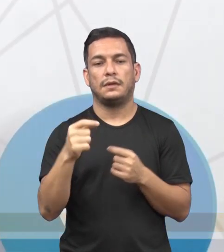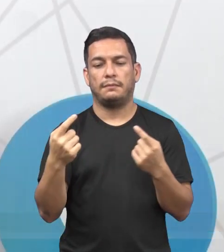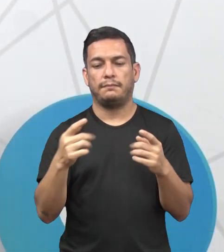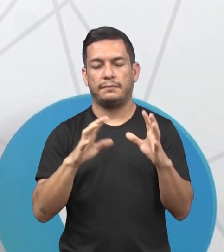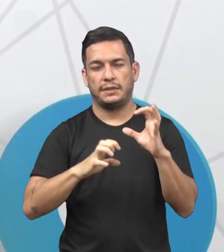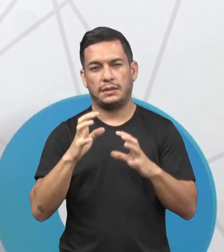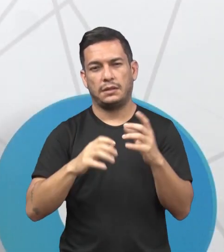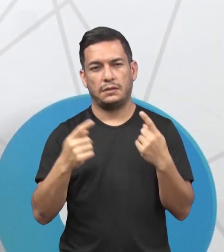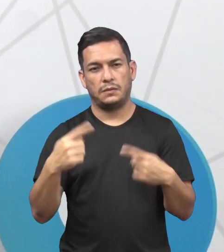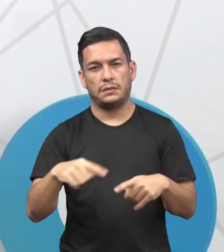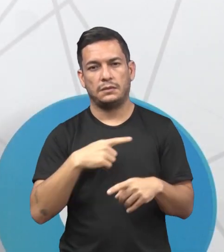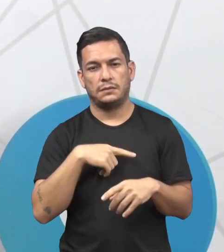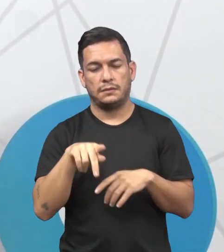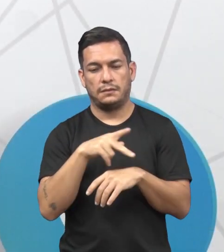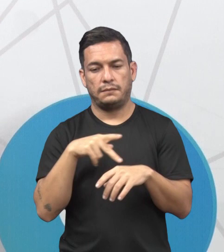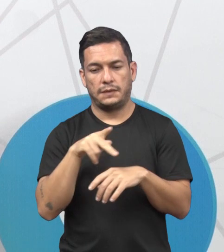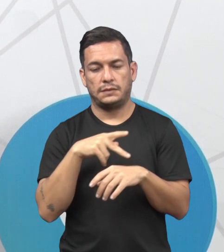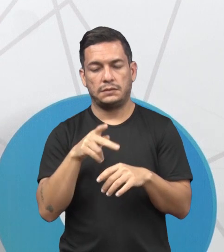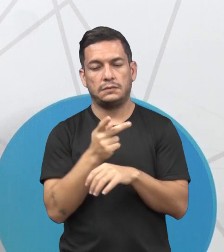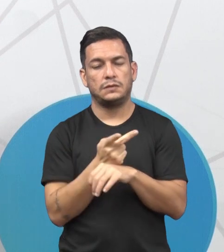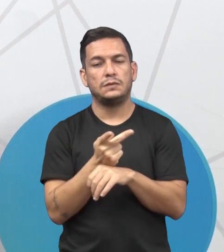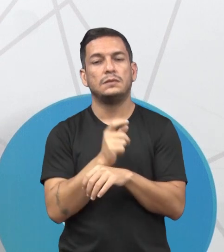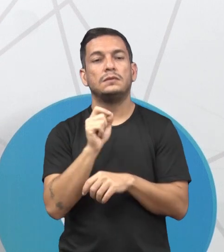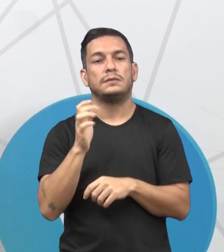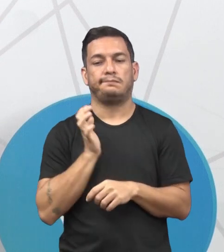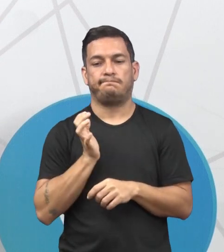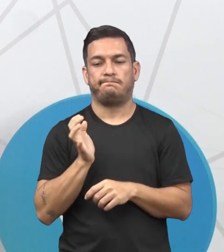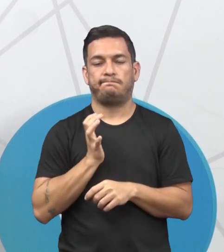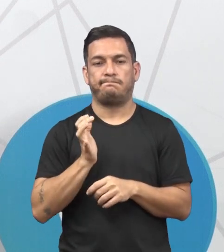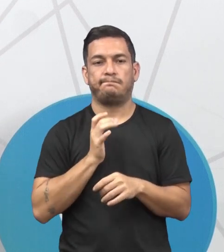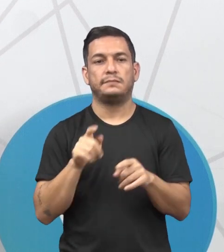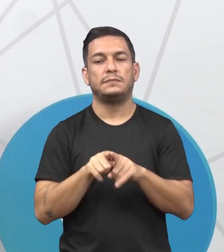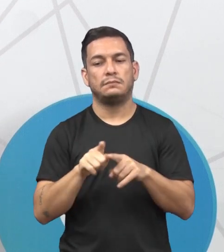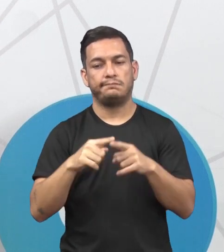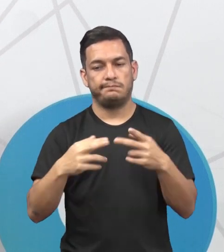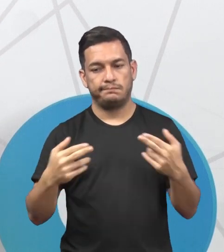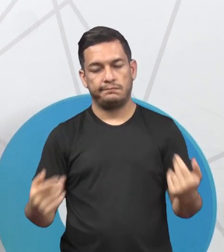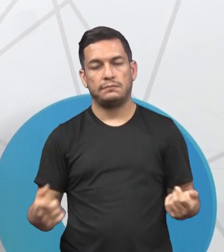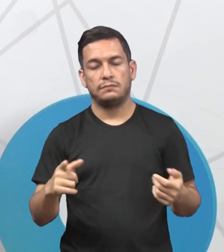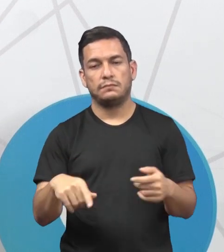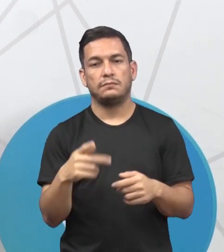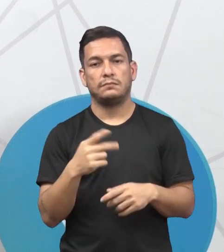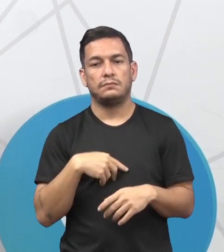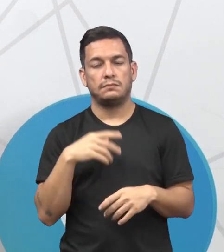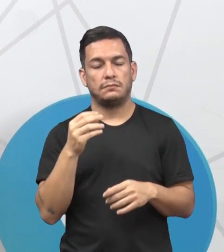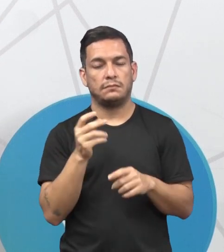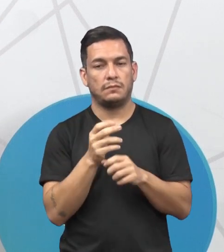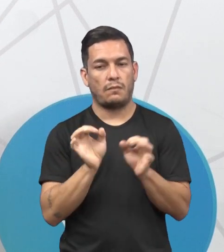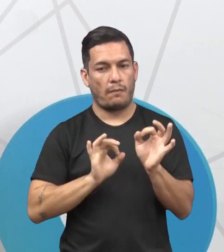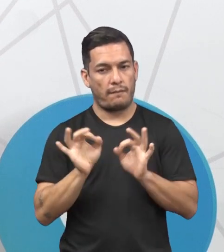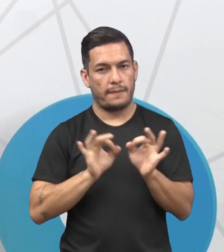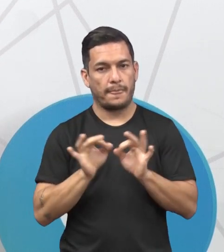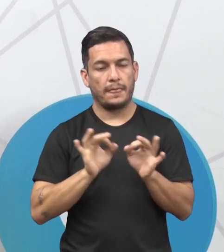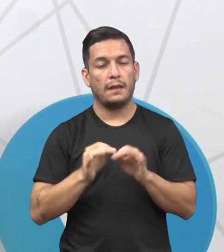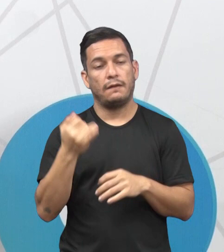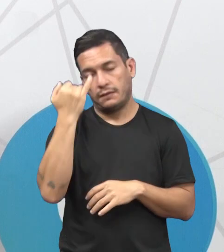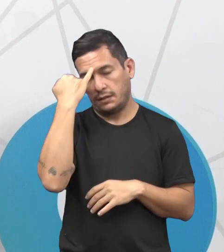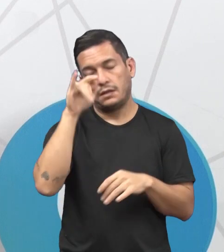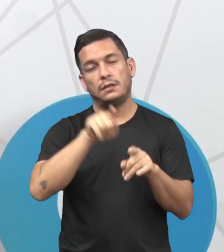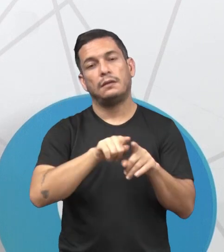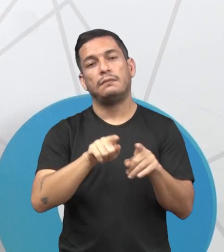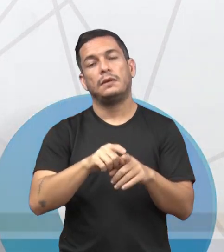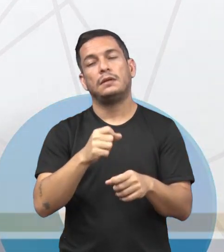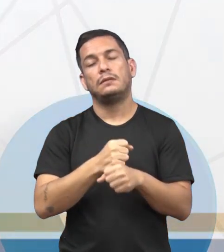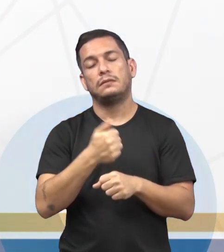países externos que estavam no seu país em busca da sua riqueza, da sua matéria-prima e buscaram se organizar. Foi criado mais ou menos